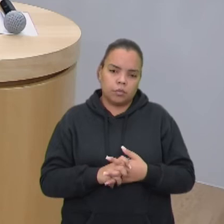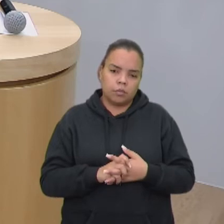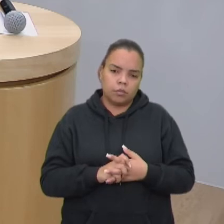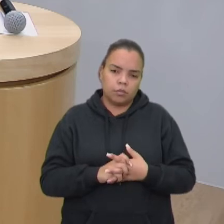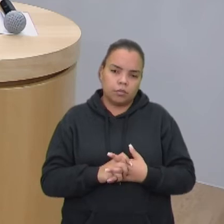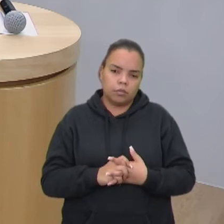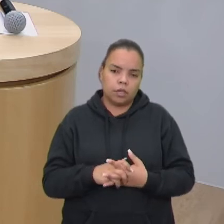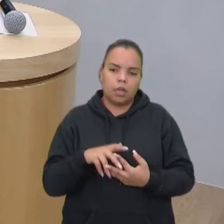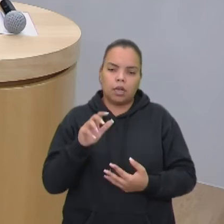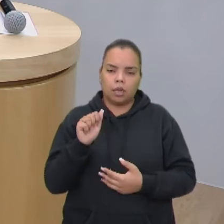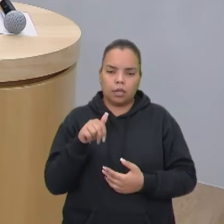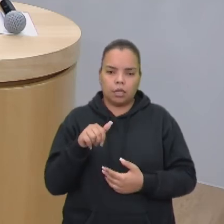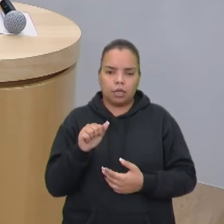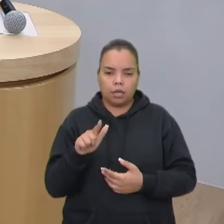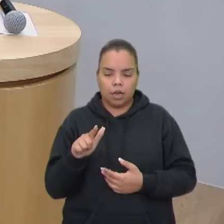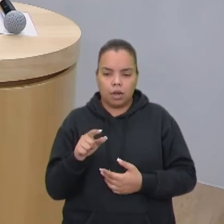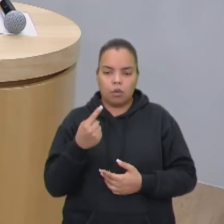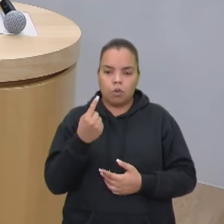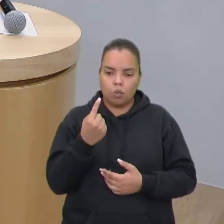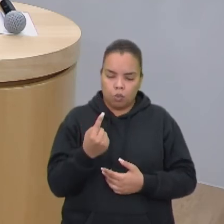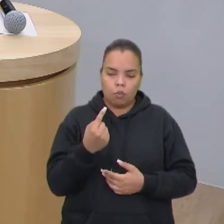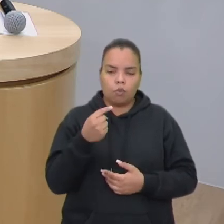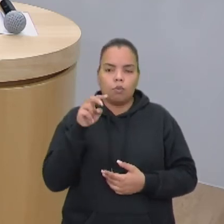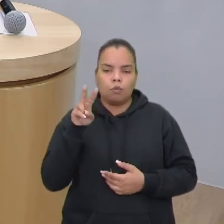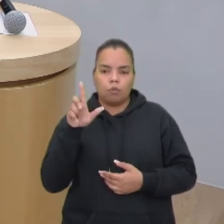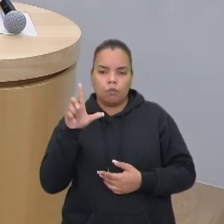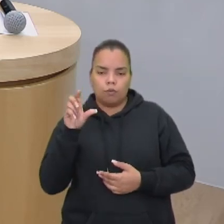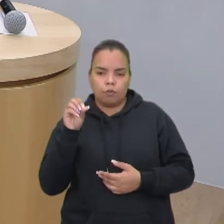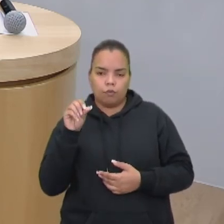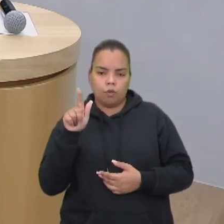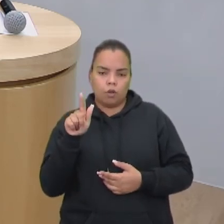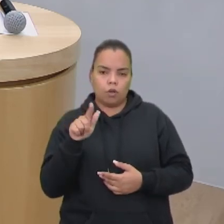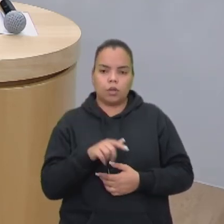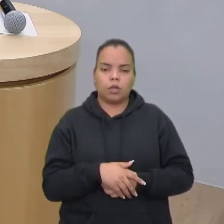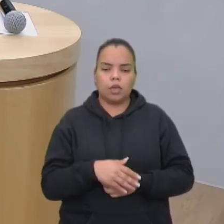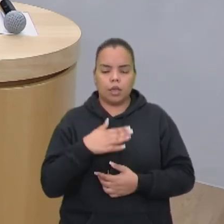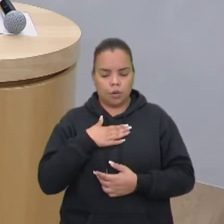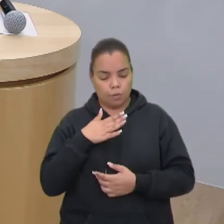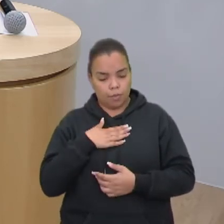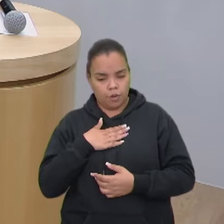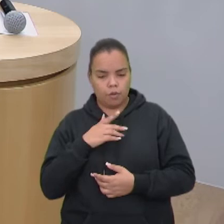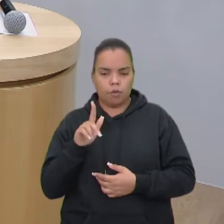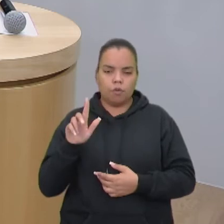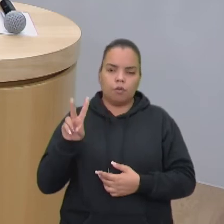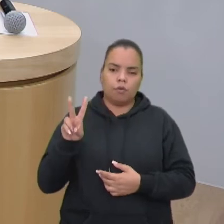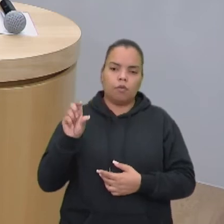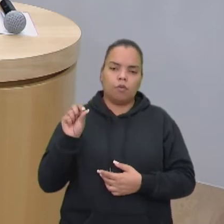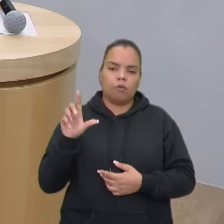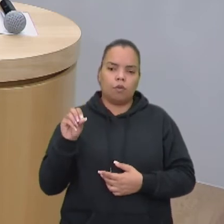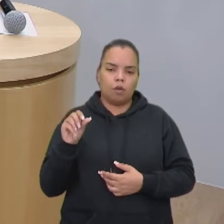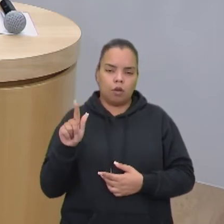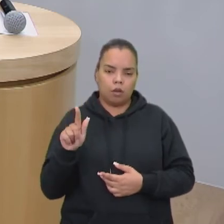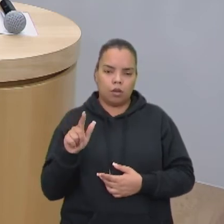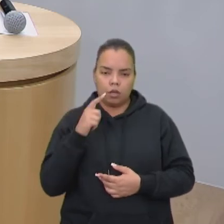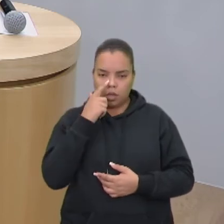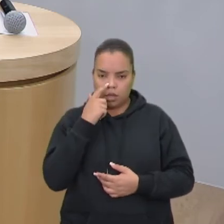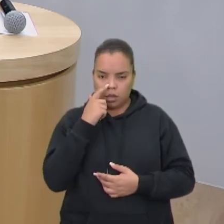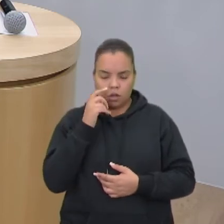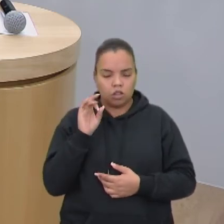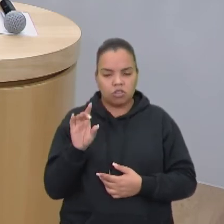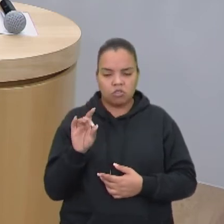cada canal. Cada canal é um vlog. É o meu vlog, né? É o meu vlog. Então eu fiz o meu bacana. vlog. Tá, mas não precisa ser só o YouTube, você pode fazer que tem